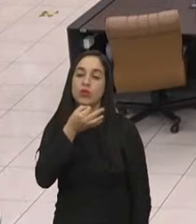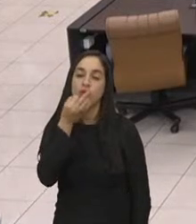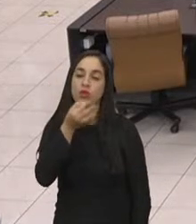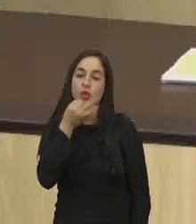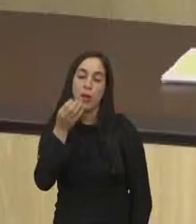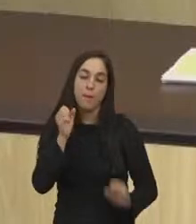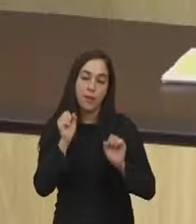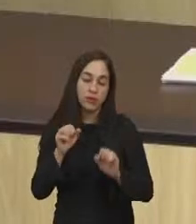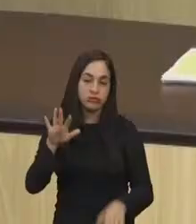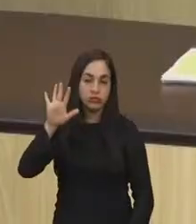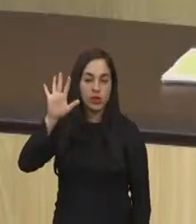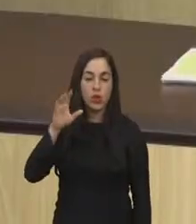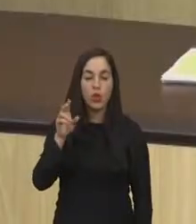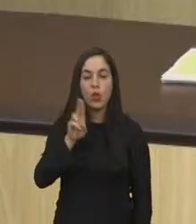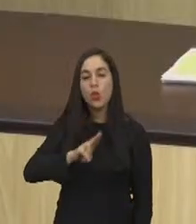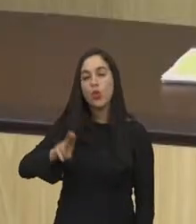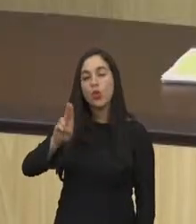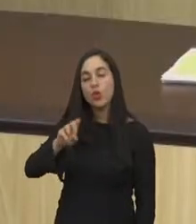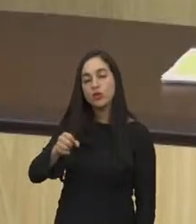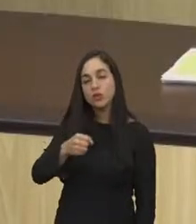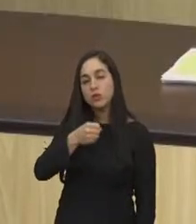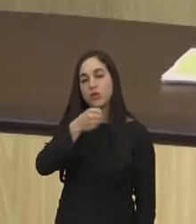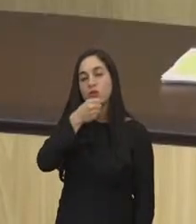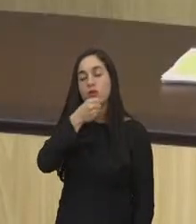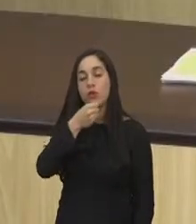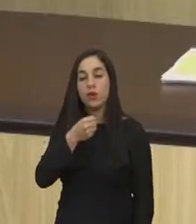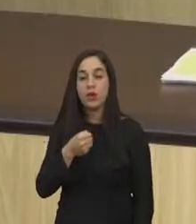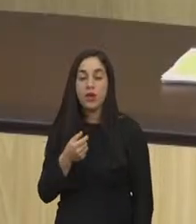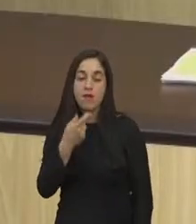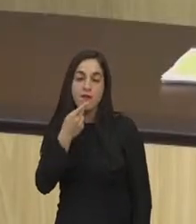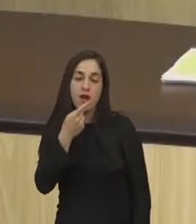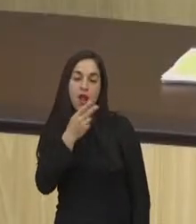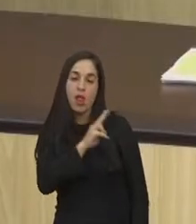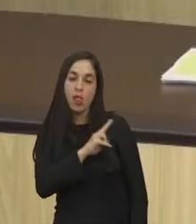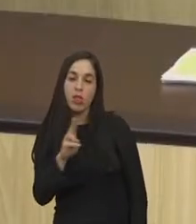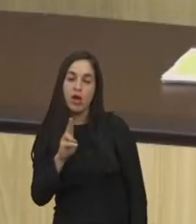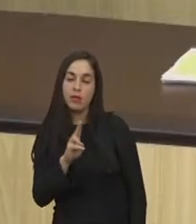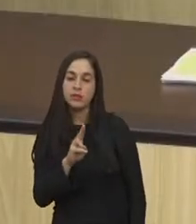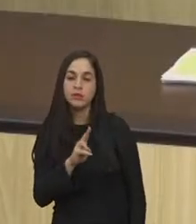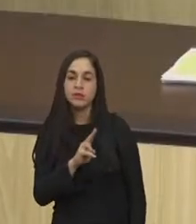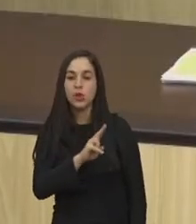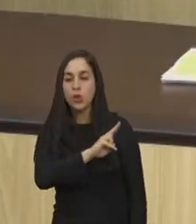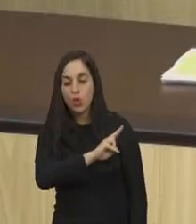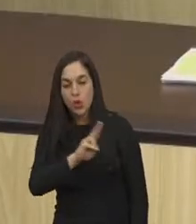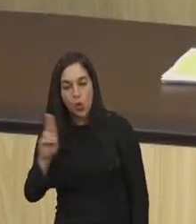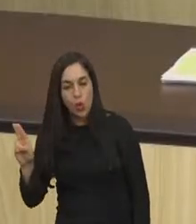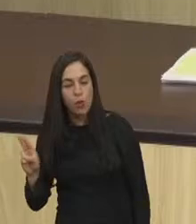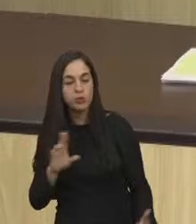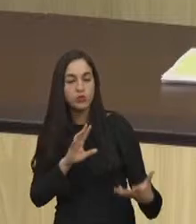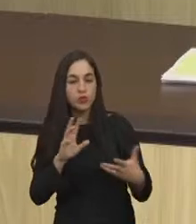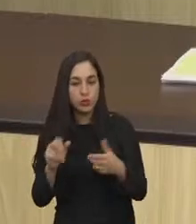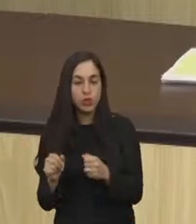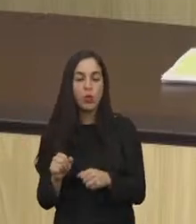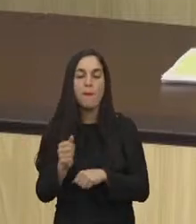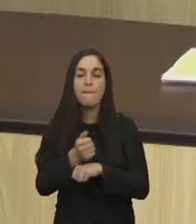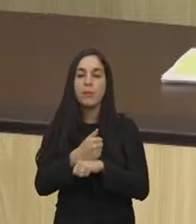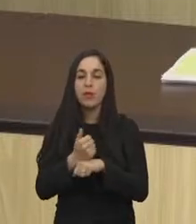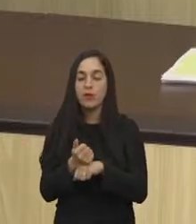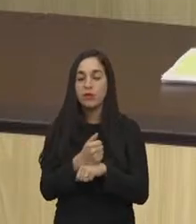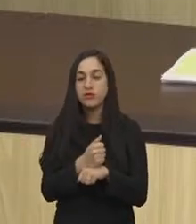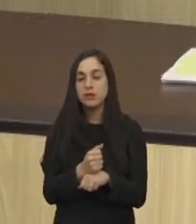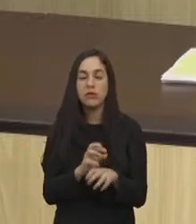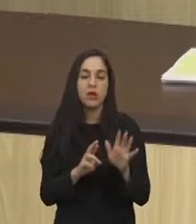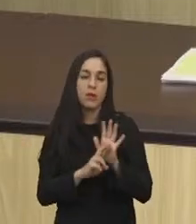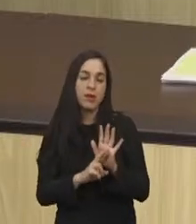identifique, pode usar o microfone aí, e se identifique informando o nome completo, profissão e o órgão que